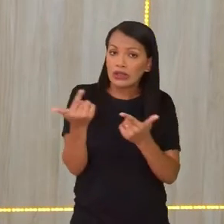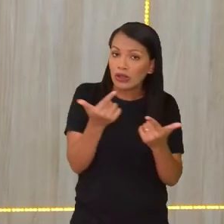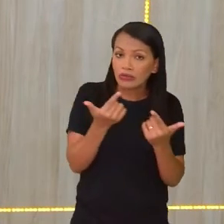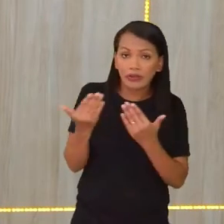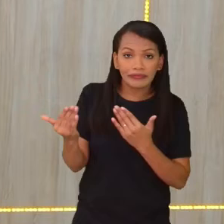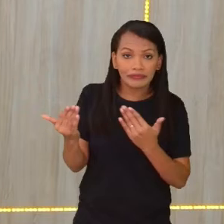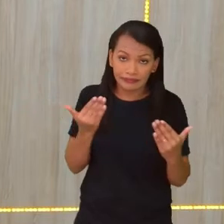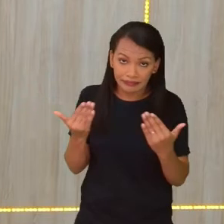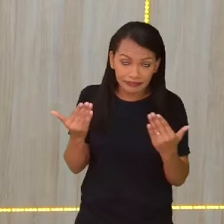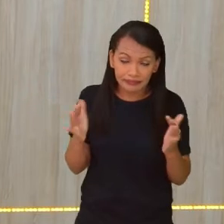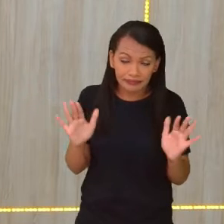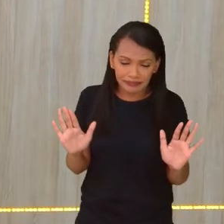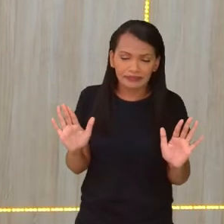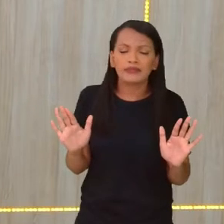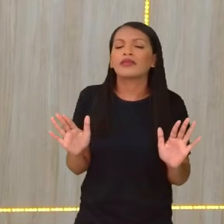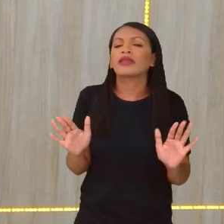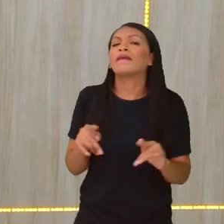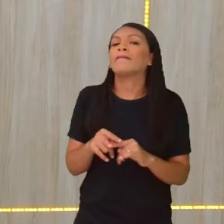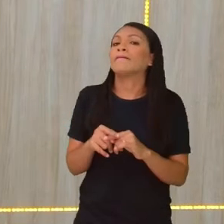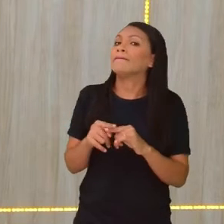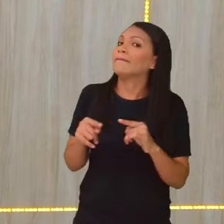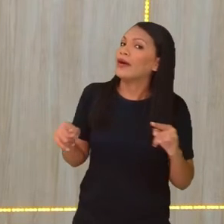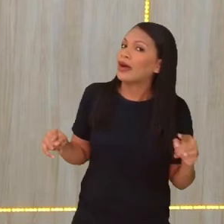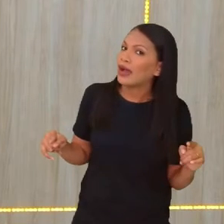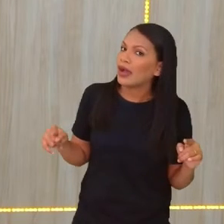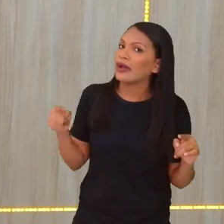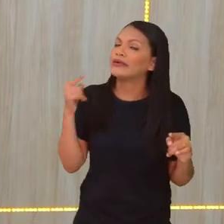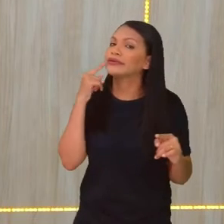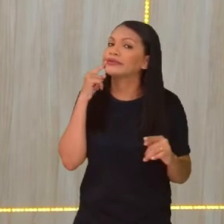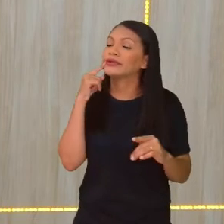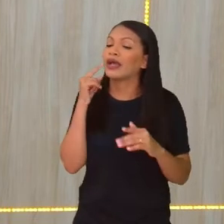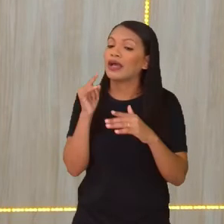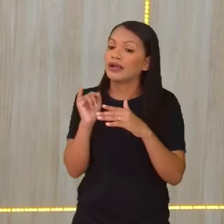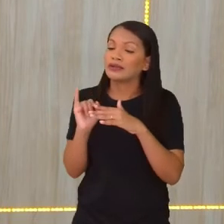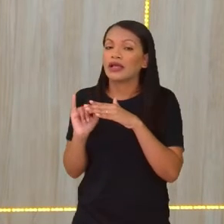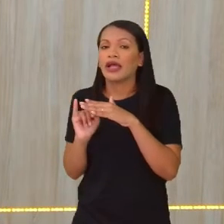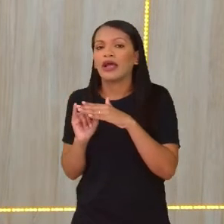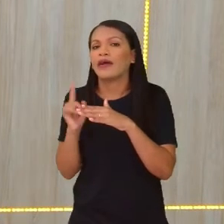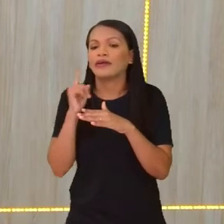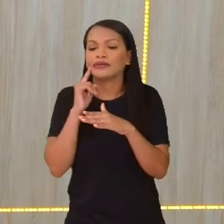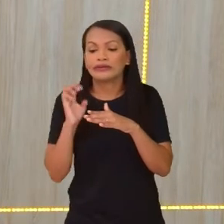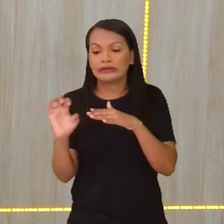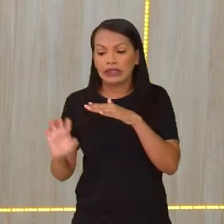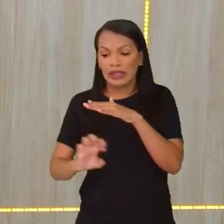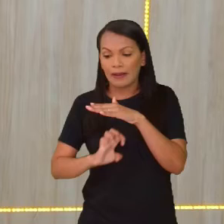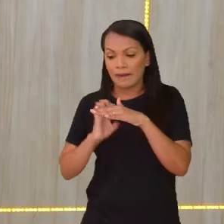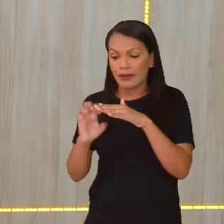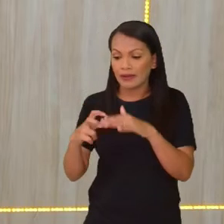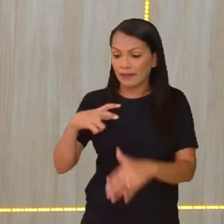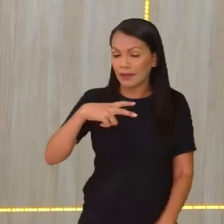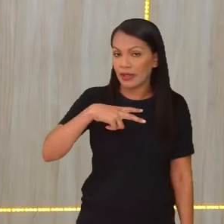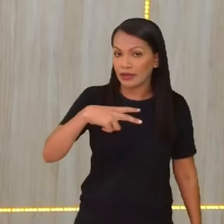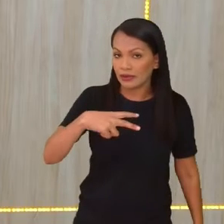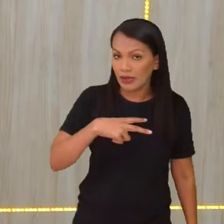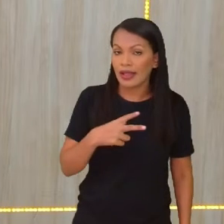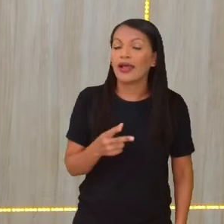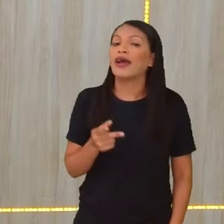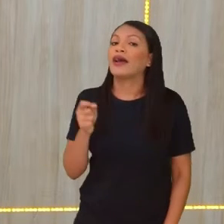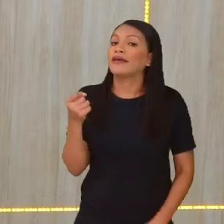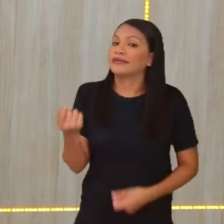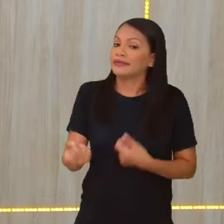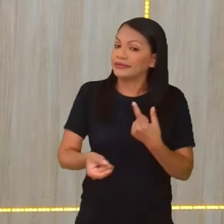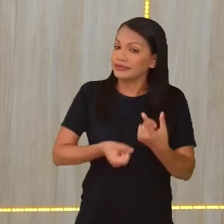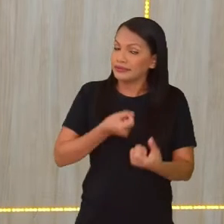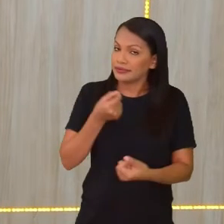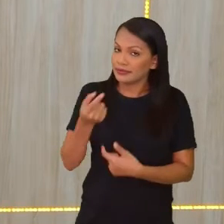isso é ilegal, certo? Mas nas instituições, né, privadas, às vezes acontece isso, né, e